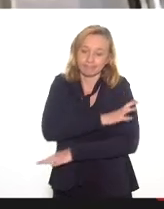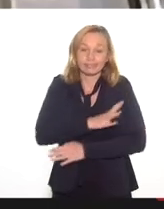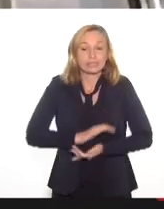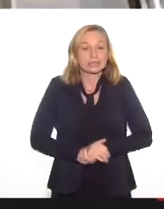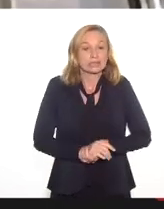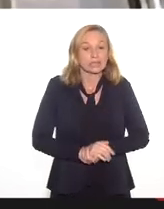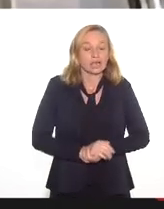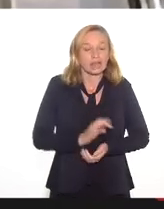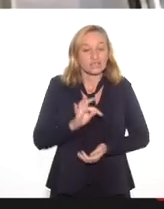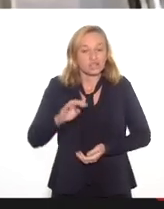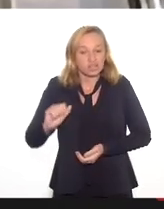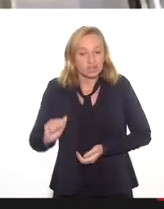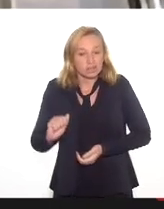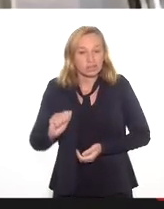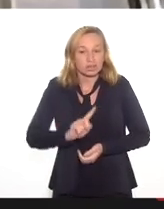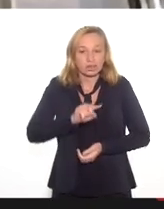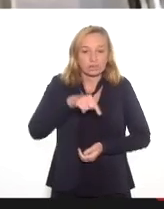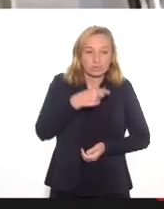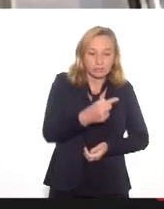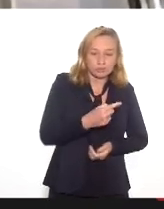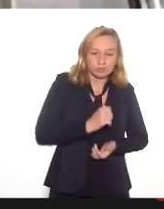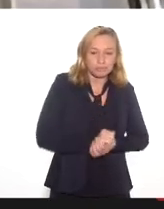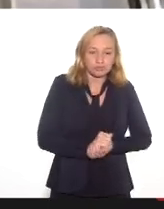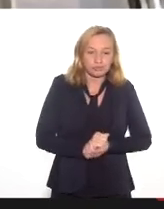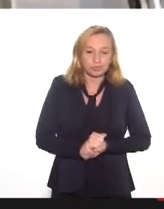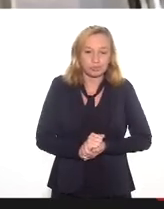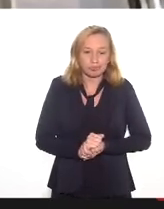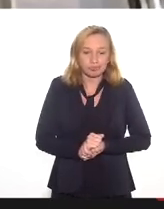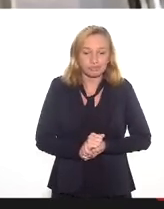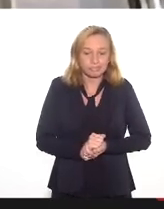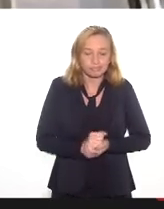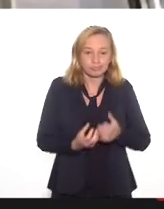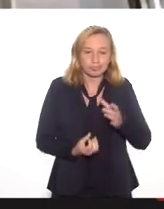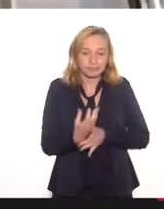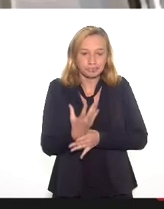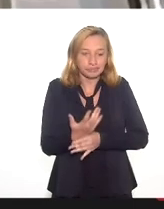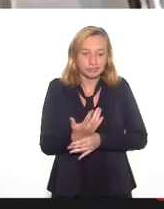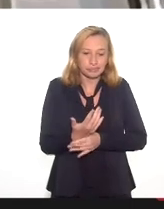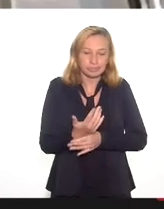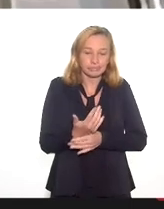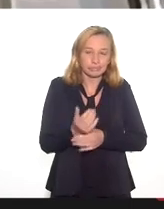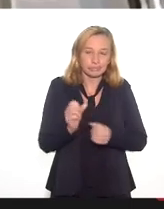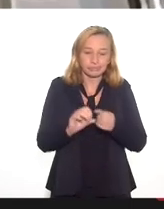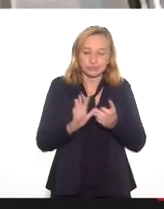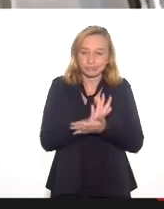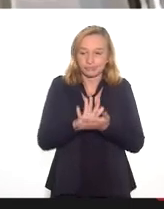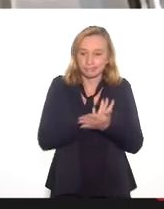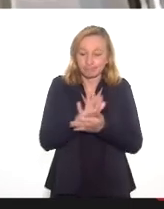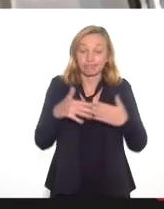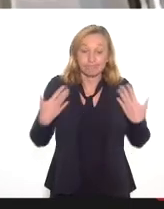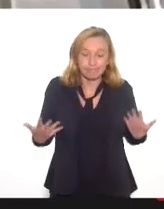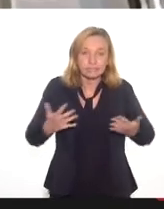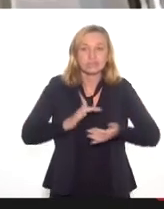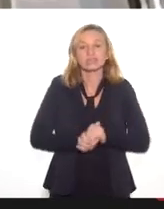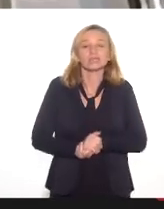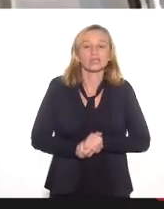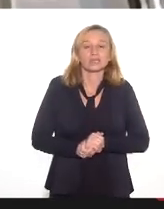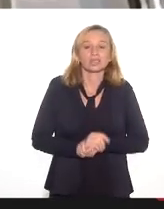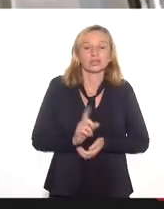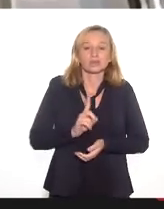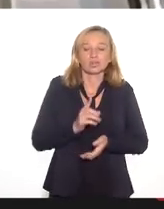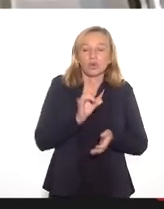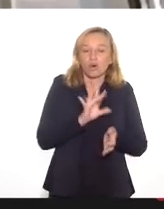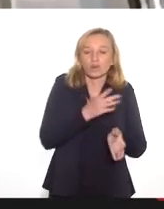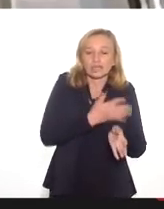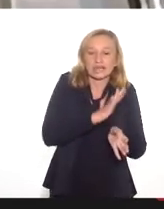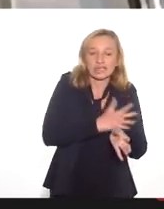agências e autarquias aqui implantadas que não levam mais isso em consideração não é só treinar